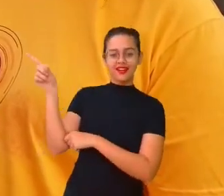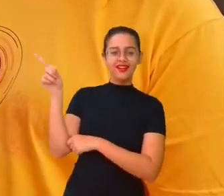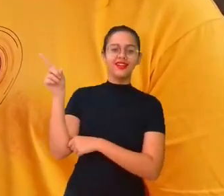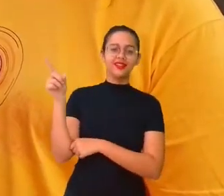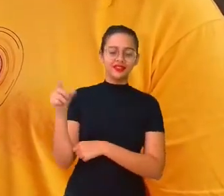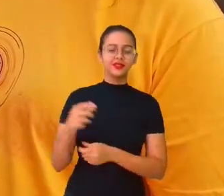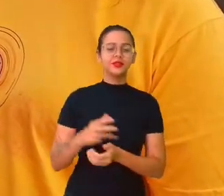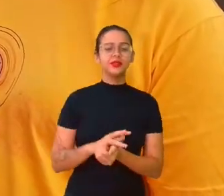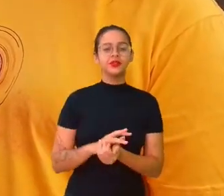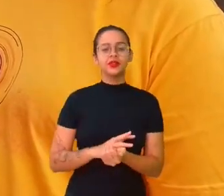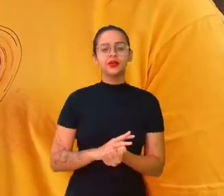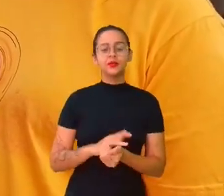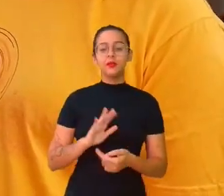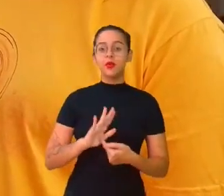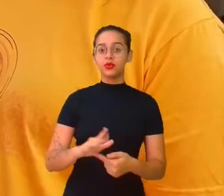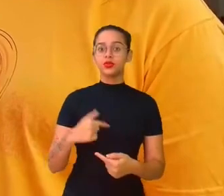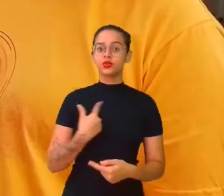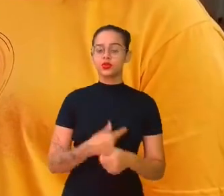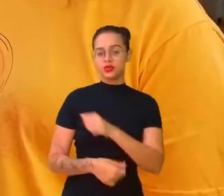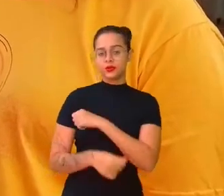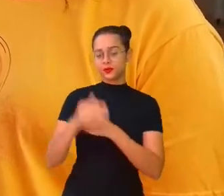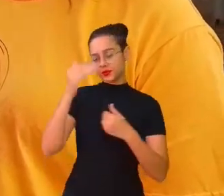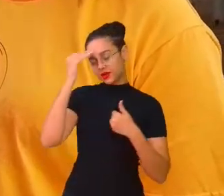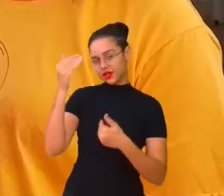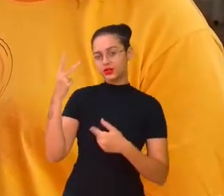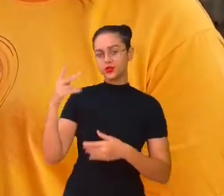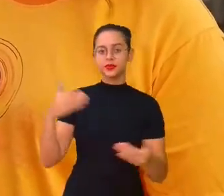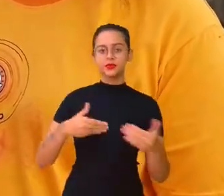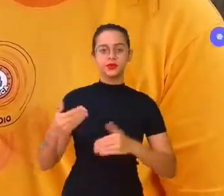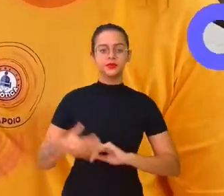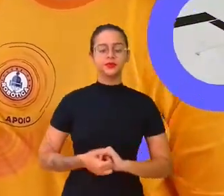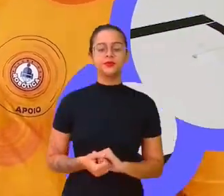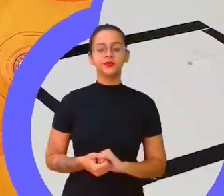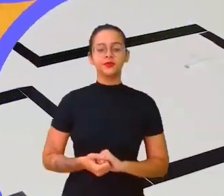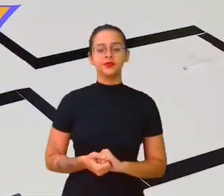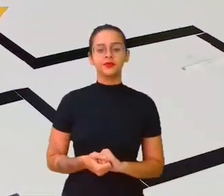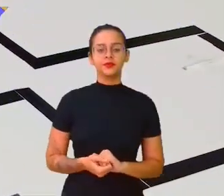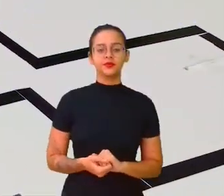e vai mostrar para os nossos estudantes. Viu, professora? Muito obrigada pela sua participação. Obrigada.